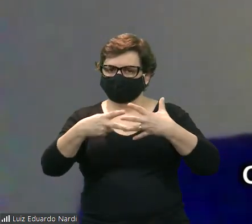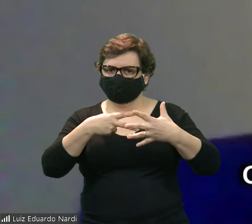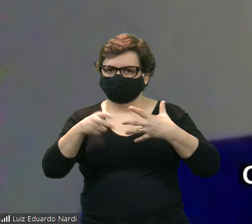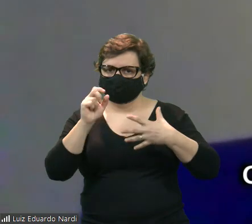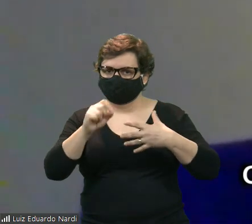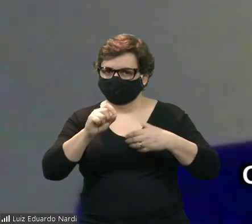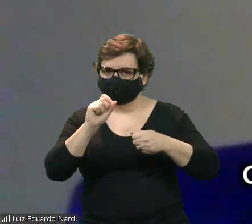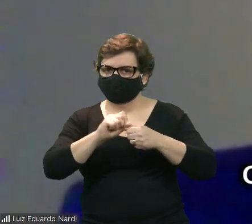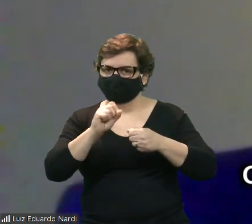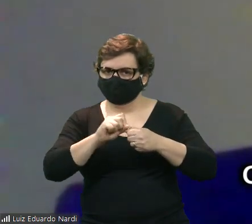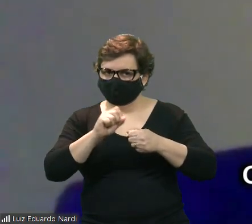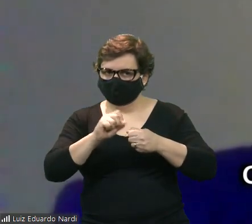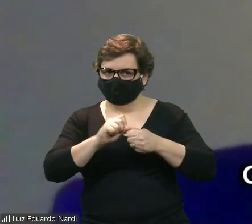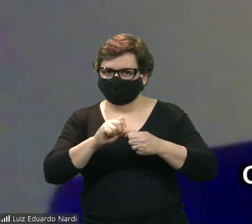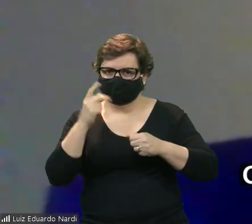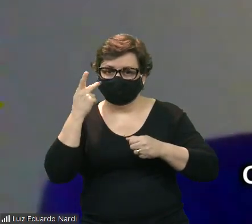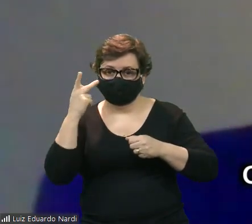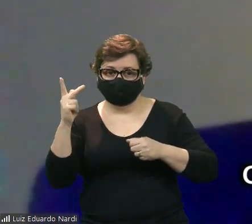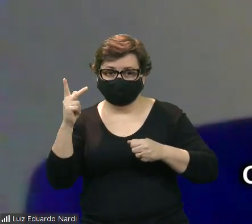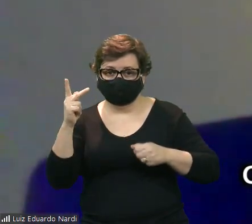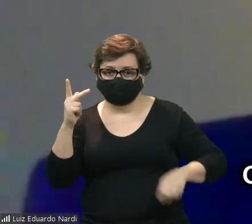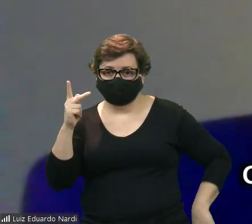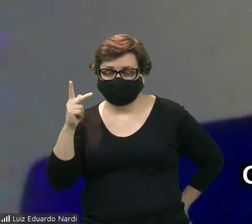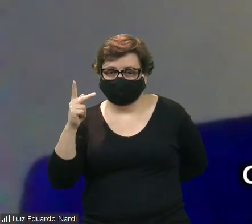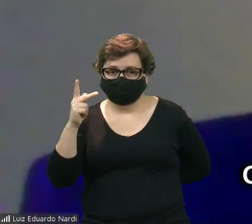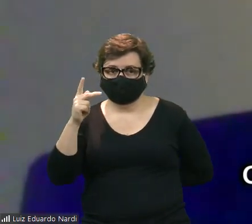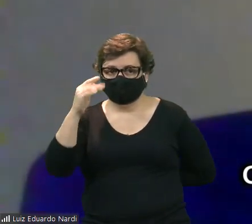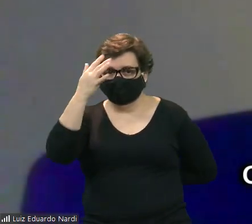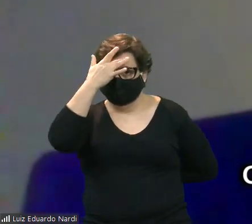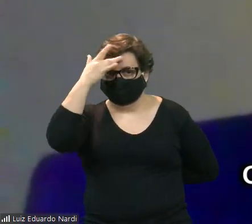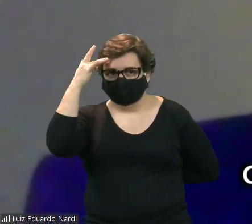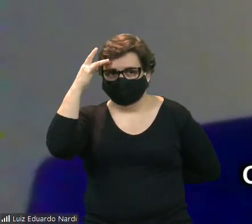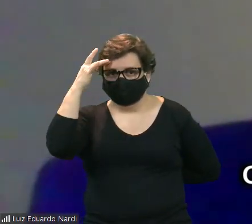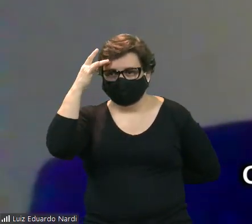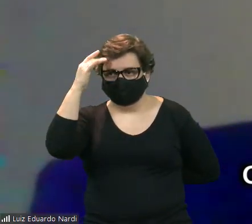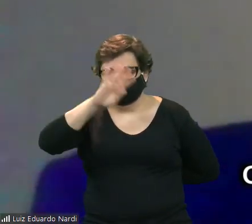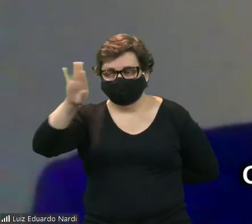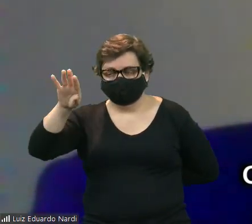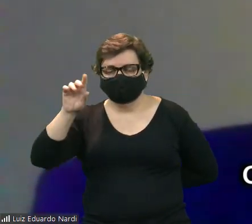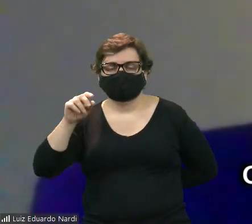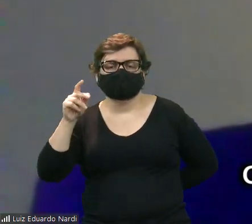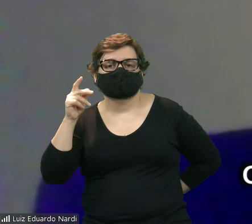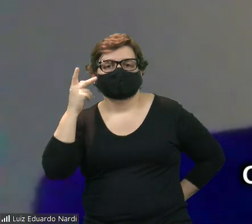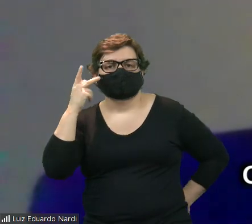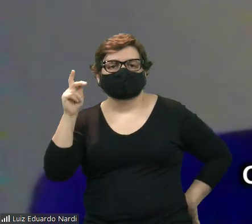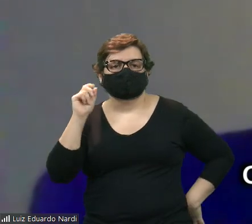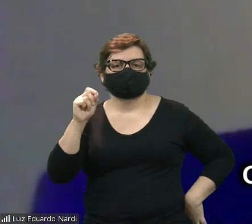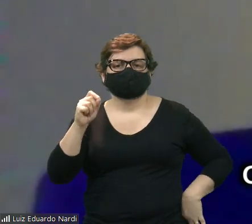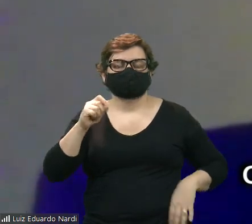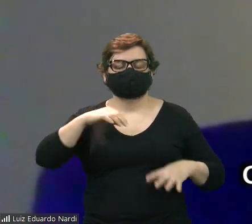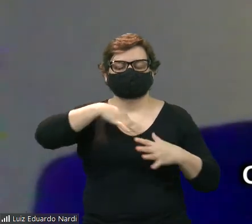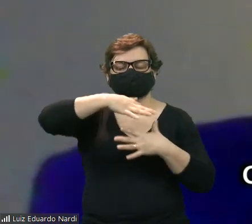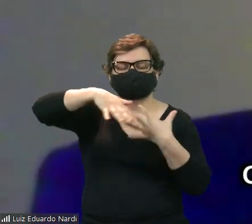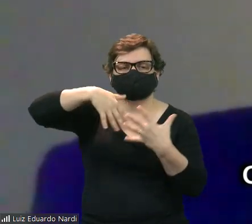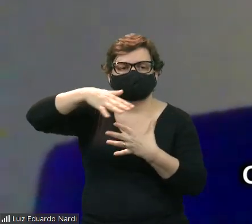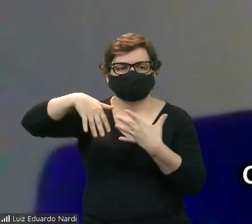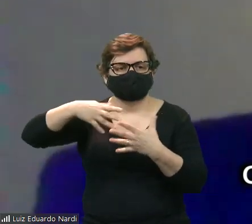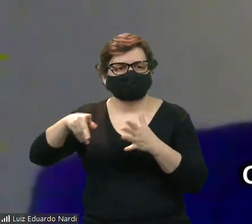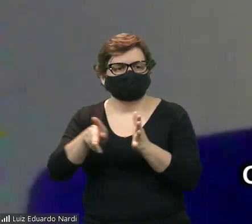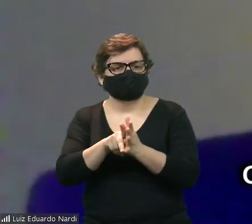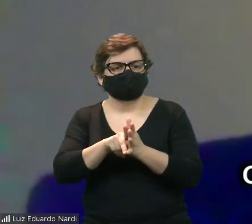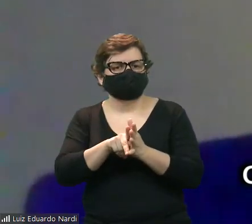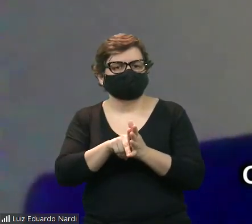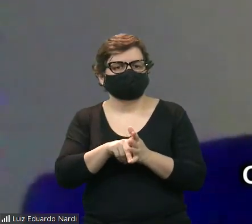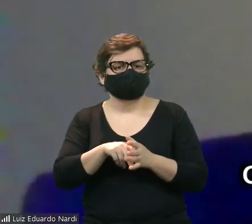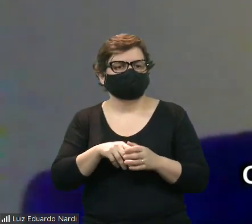que ele faz para aqueles que são desdobramentos desta pandemia. De quem eu estou